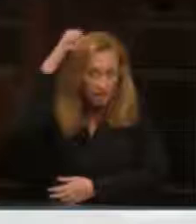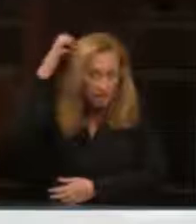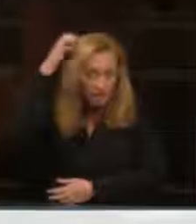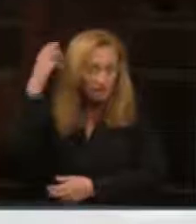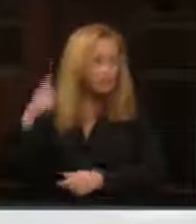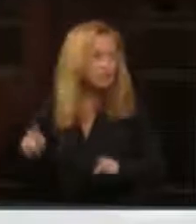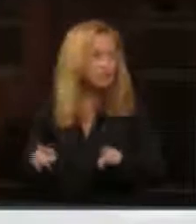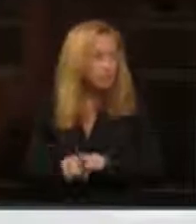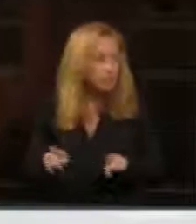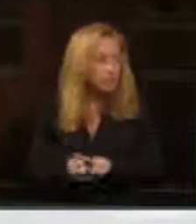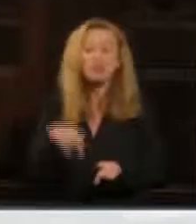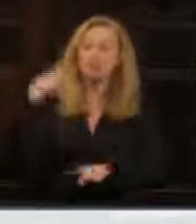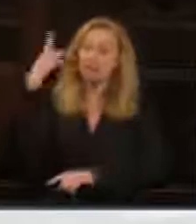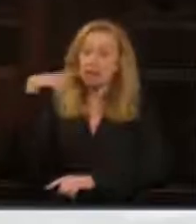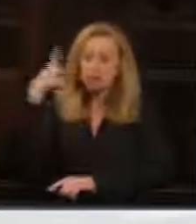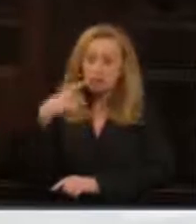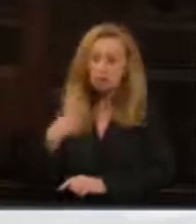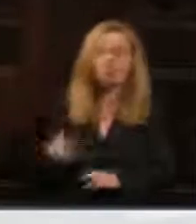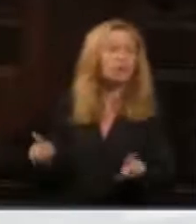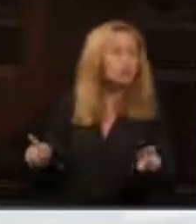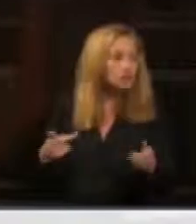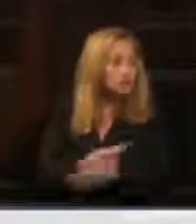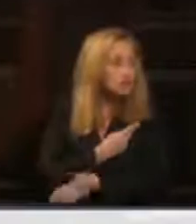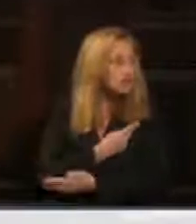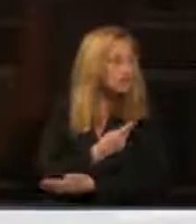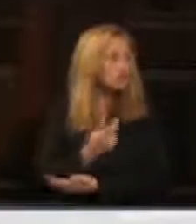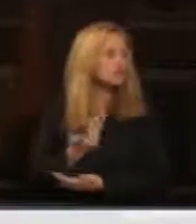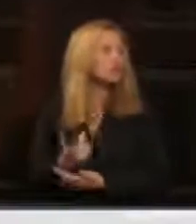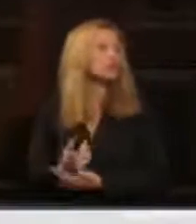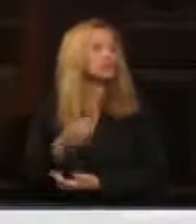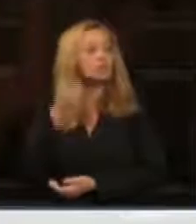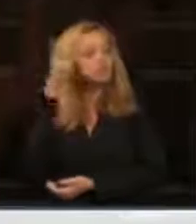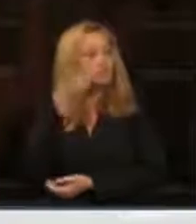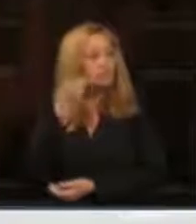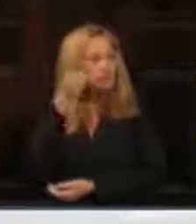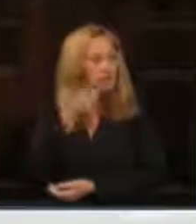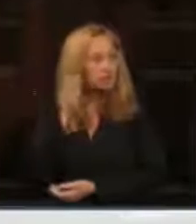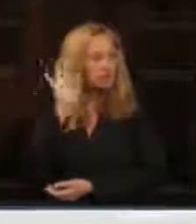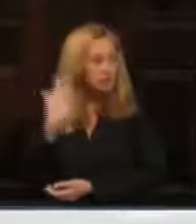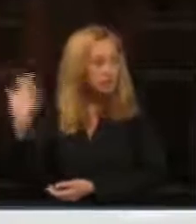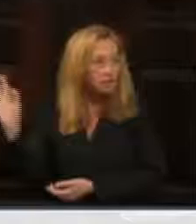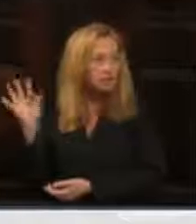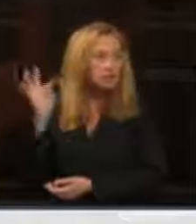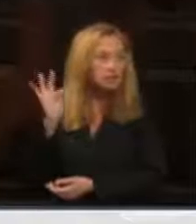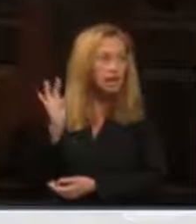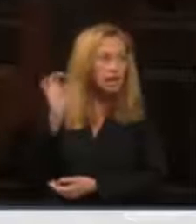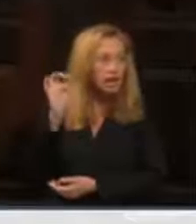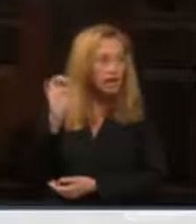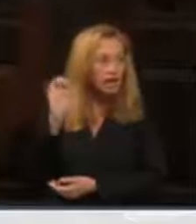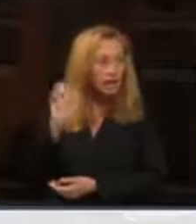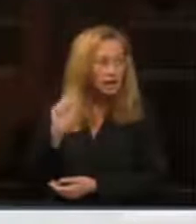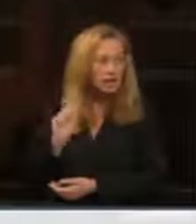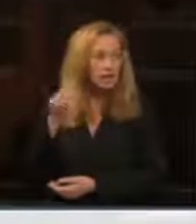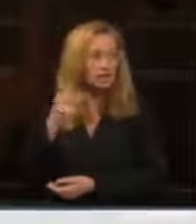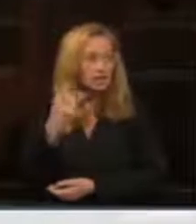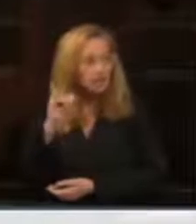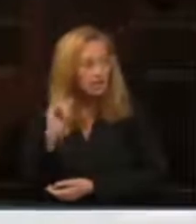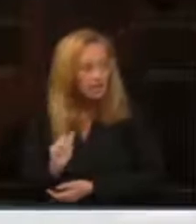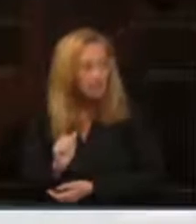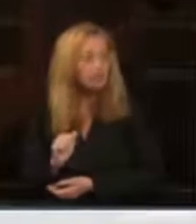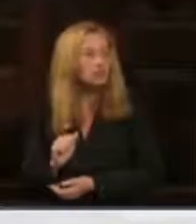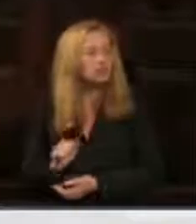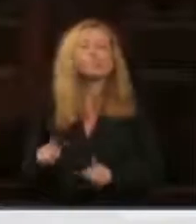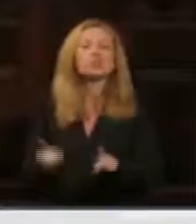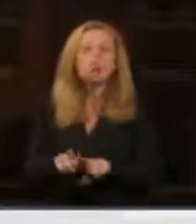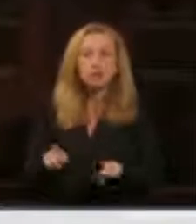como vereadora. Isso aconteceu com a deputada federal Talíria Petroni. Isso aconteceu com a